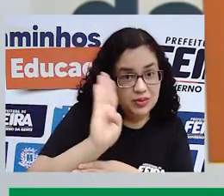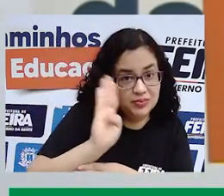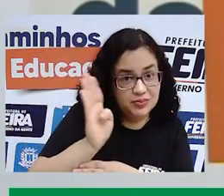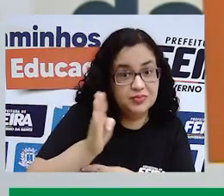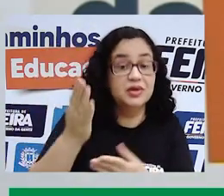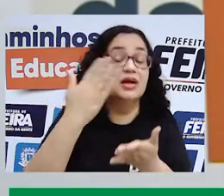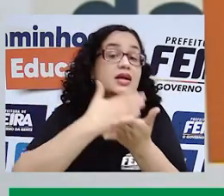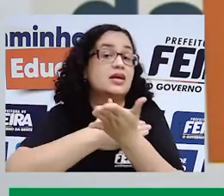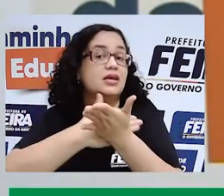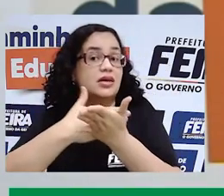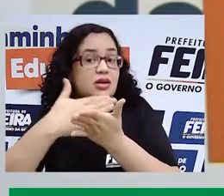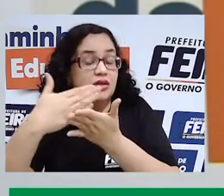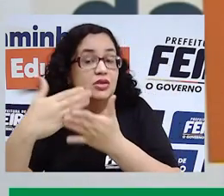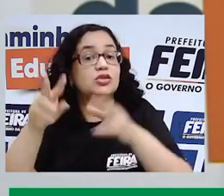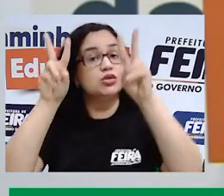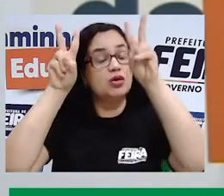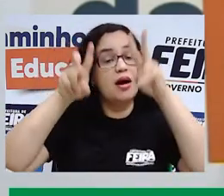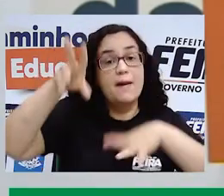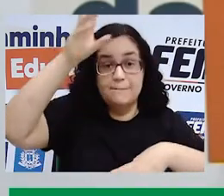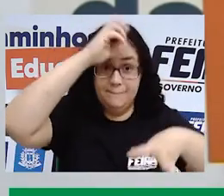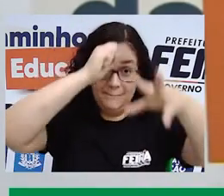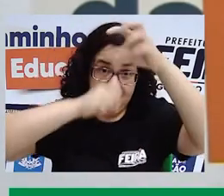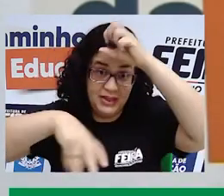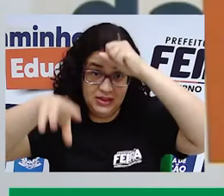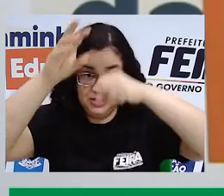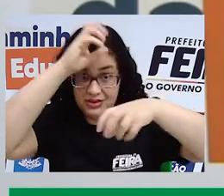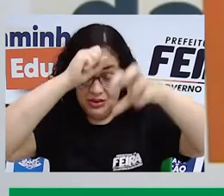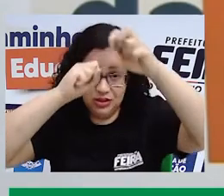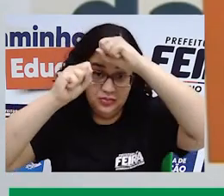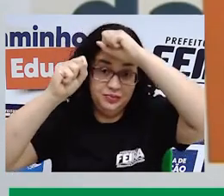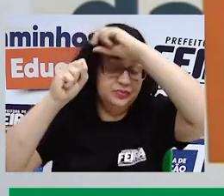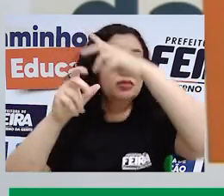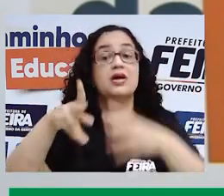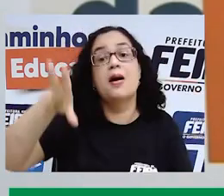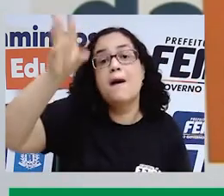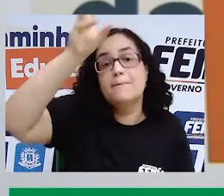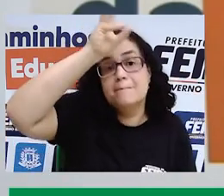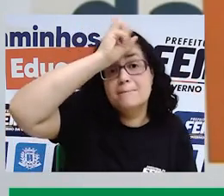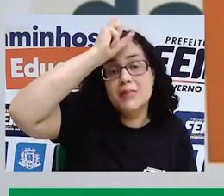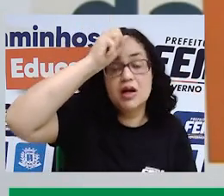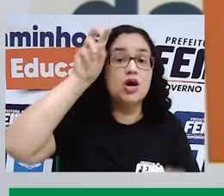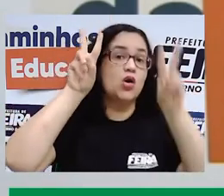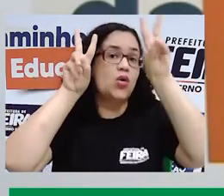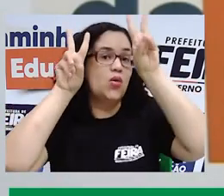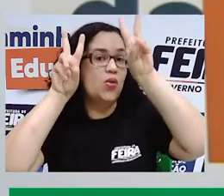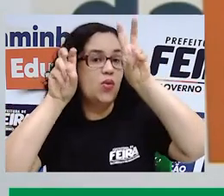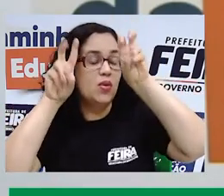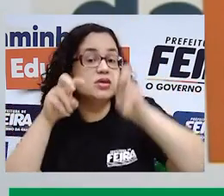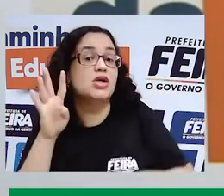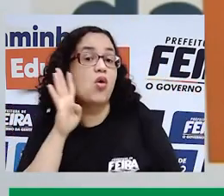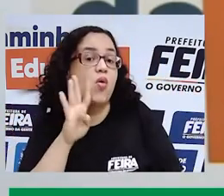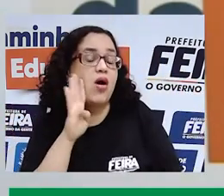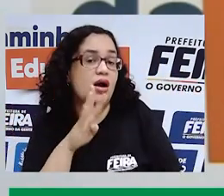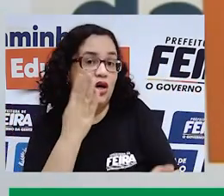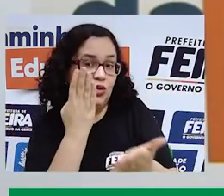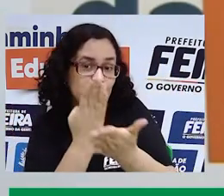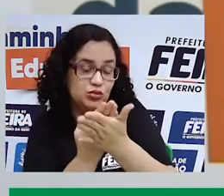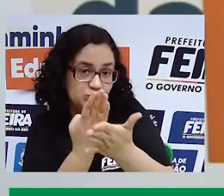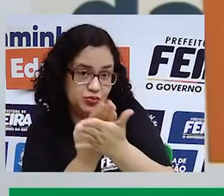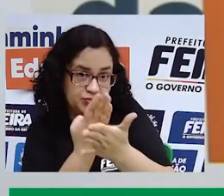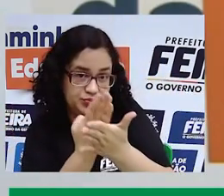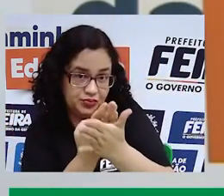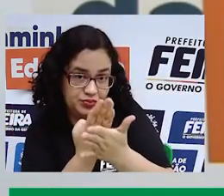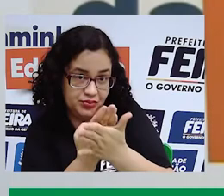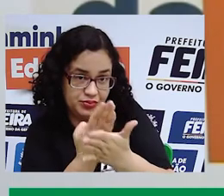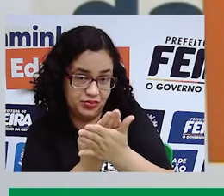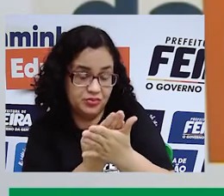e iniciarmos aí o nosso momento de aprendizagem, né? Aprender sobre mais um assunto interessante, estudar e